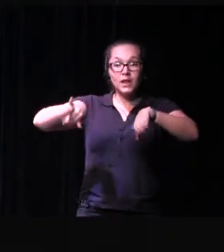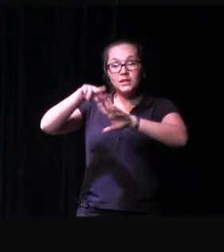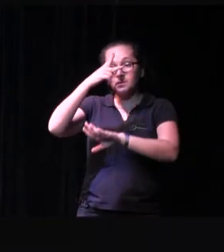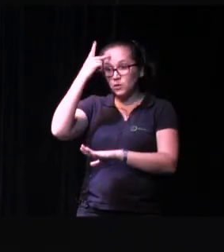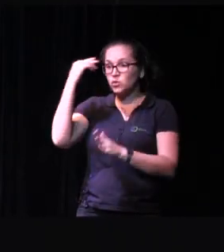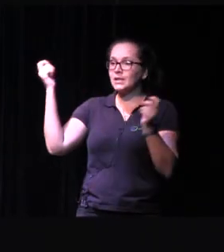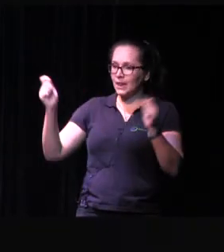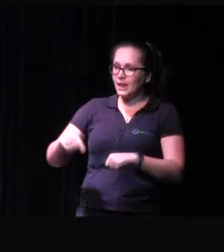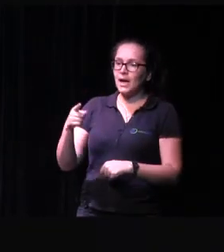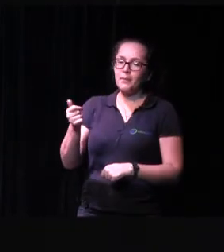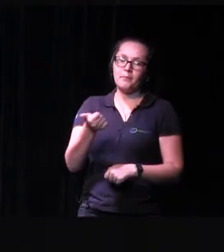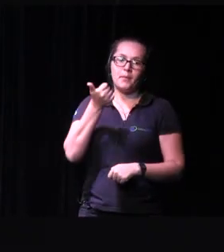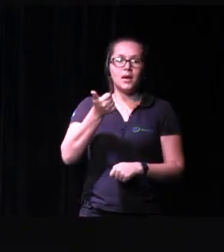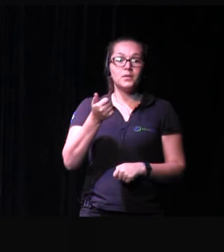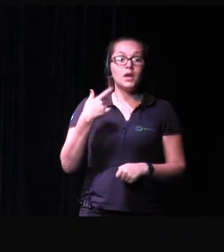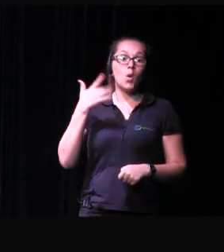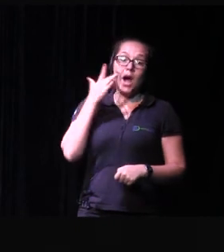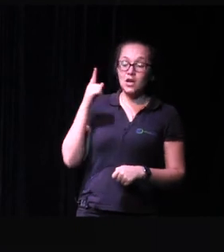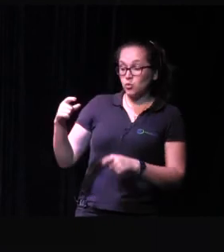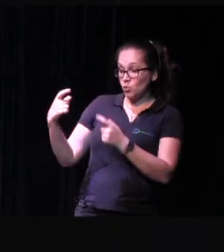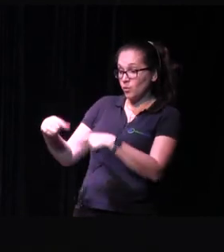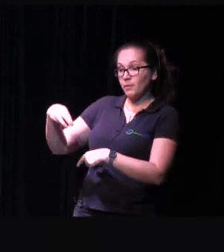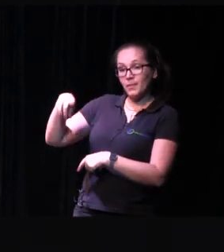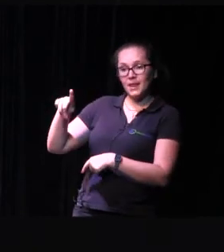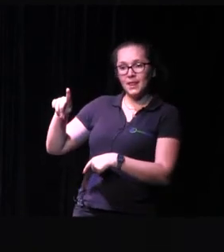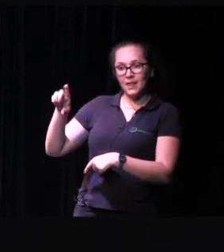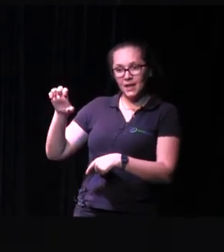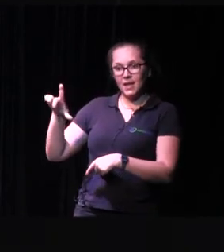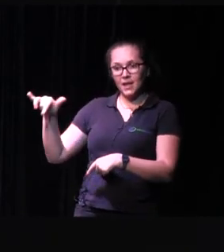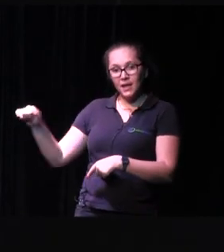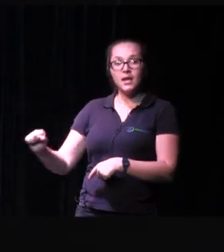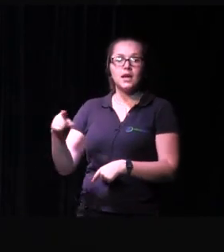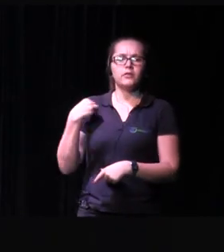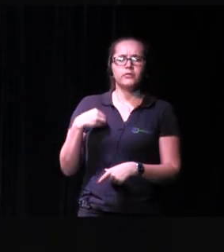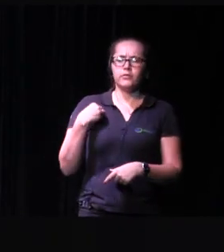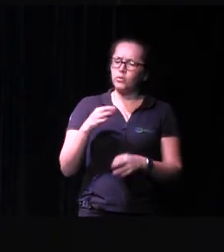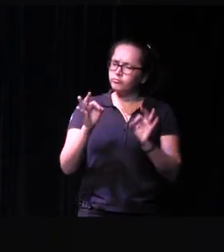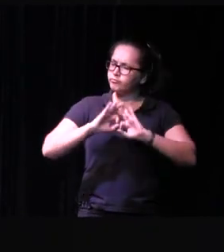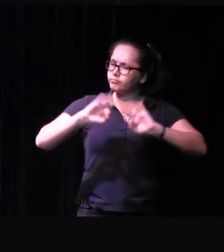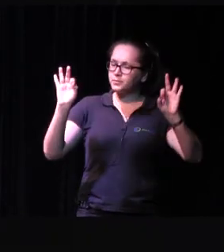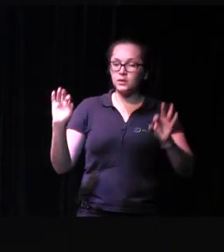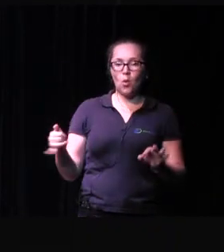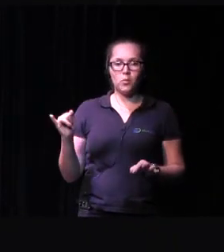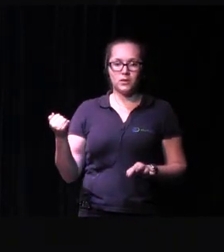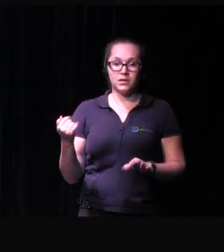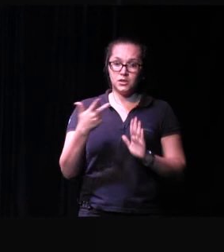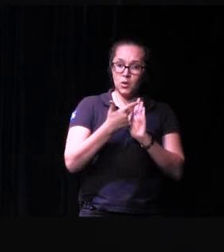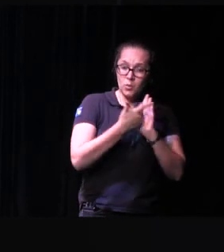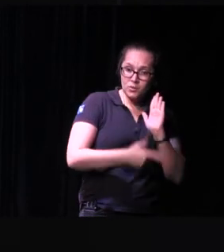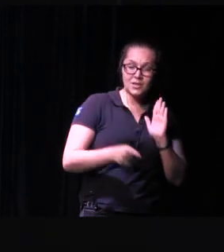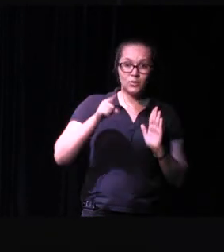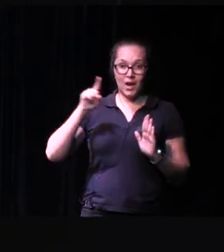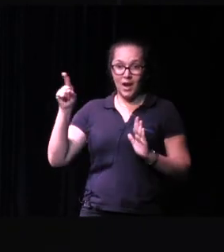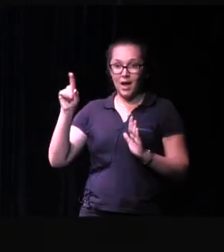maioria das pessoas beneficiadas por isso. Eu acho que Medellín viveu um momento muito precioso dessa oportunidade. E o